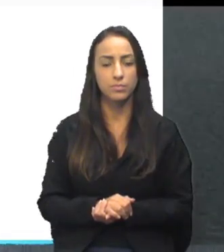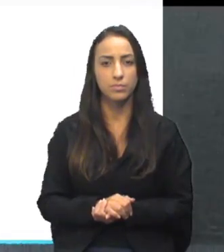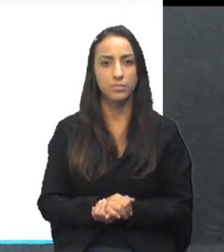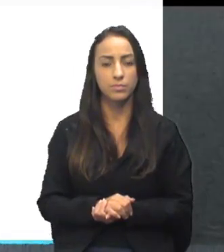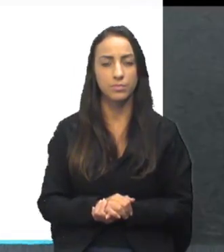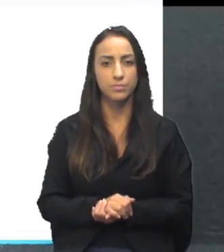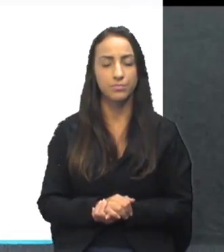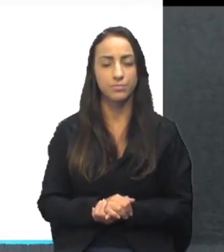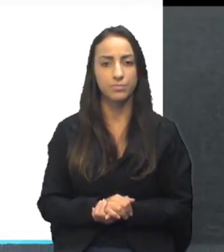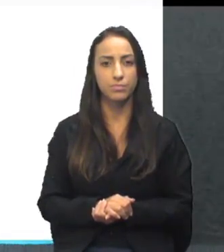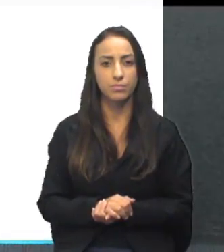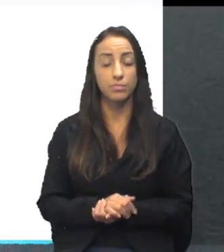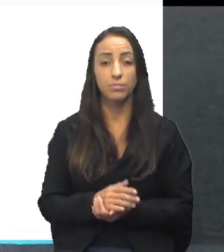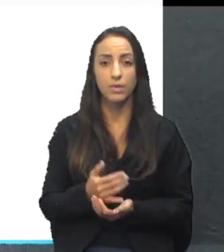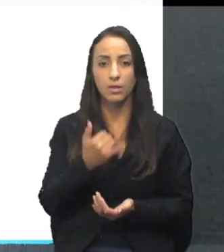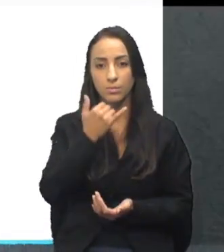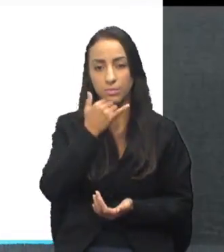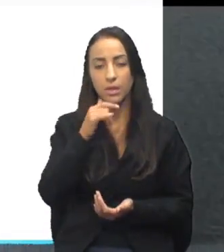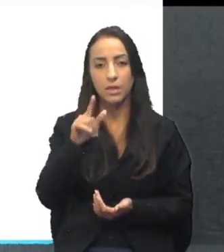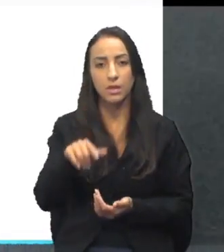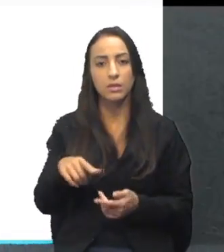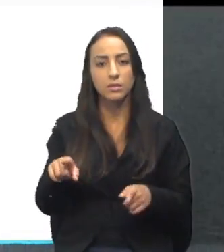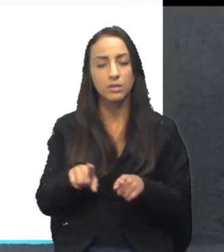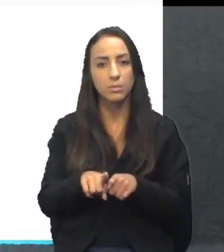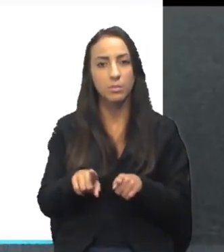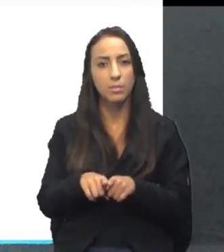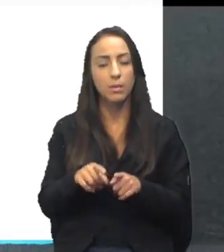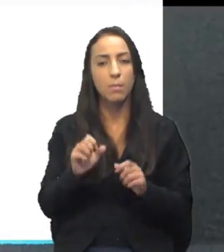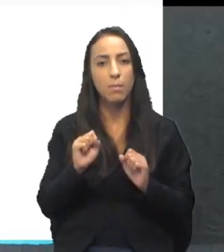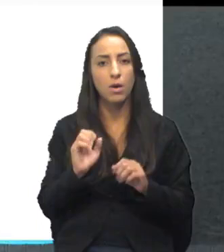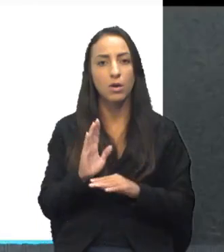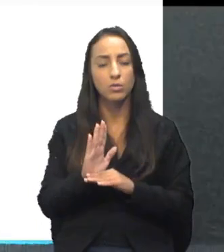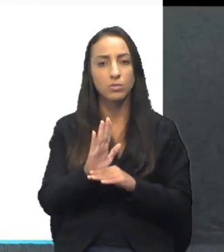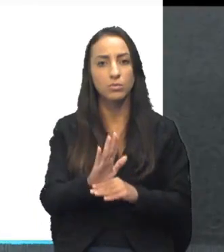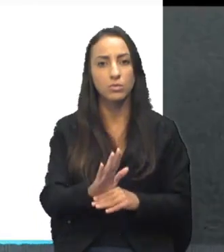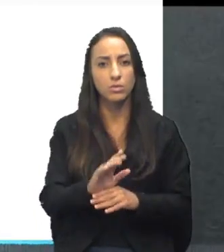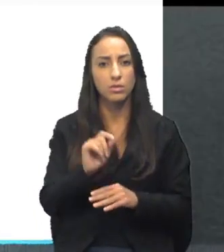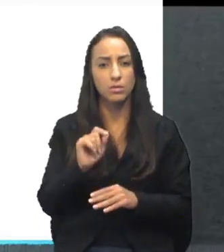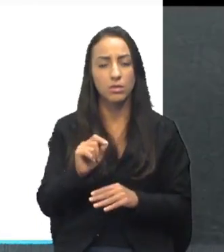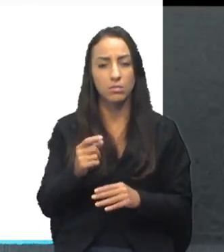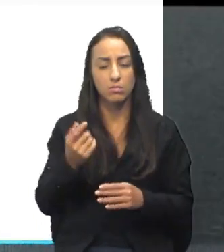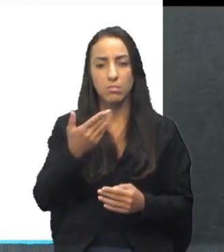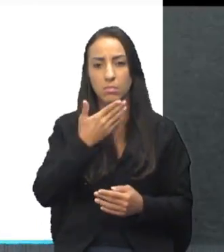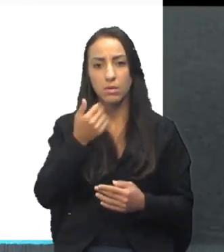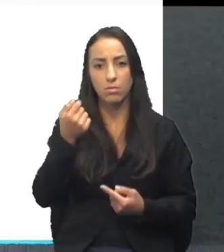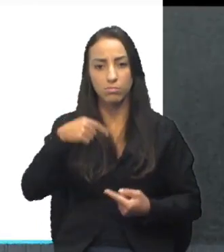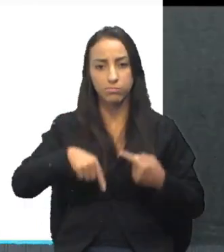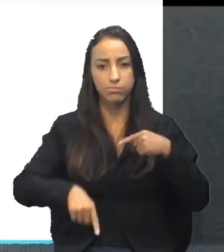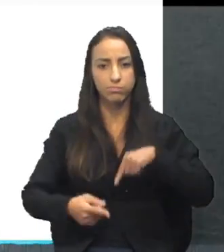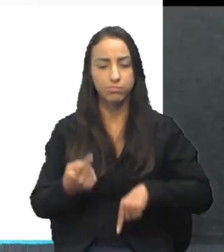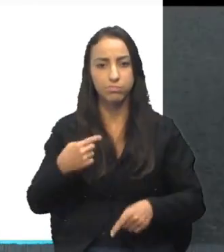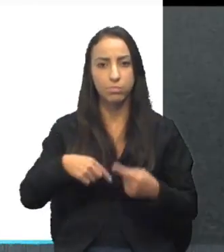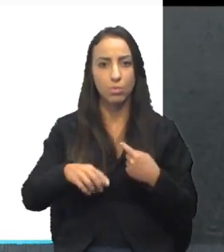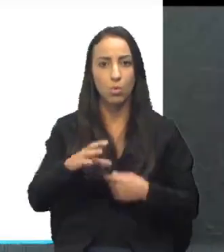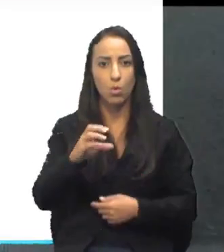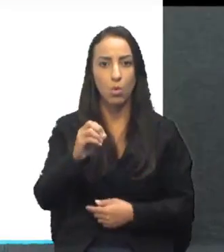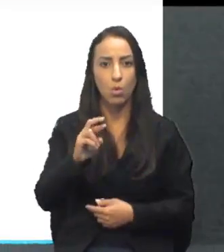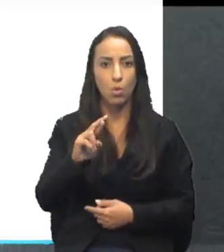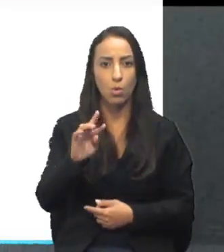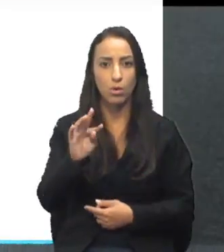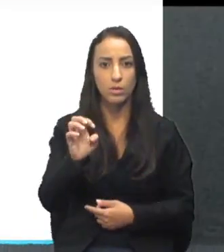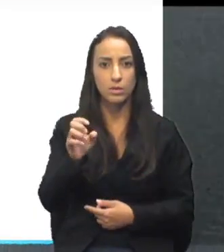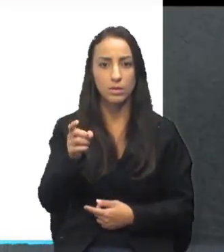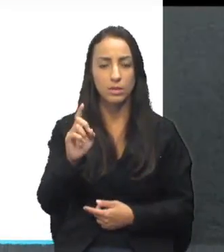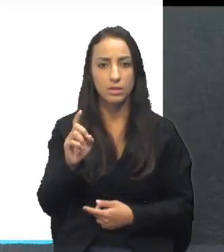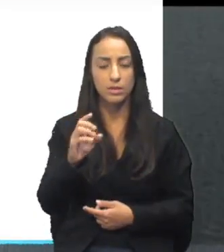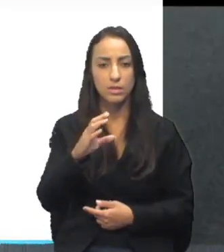essa posição também pode ser utilizada para melhorar a circulação no córtex cerebral, quando